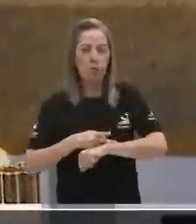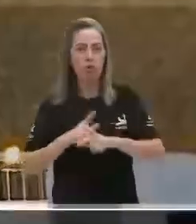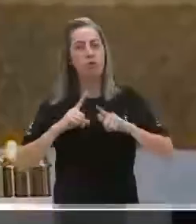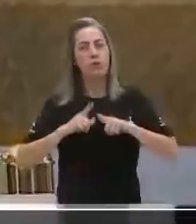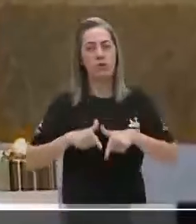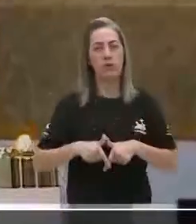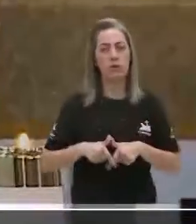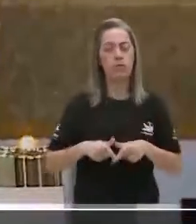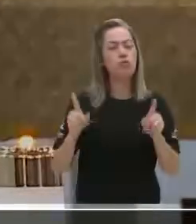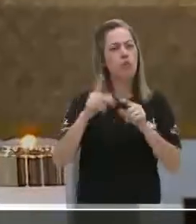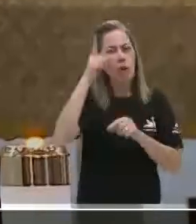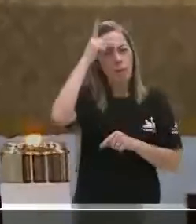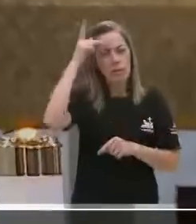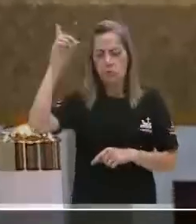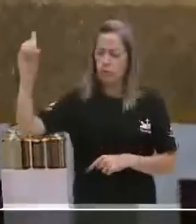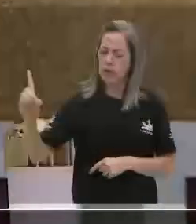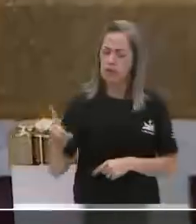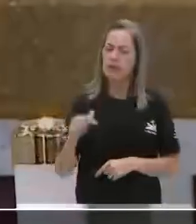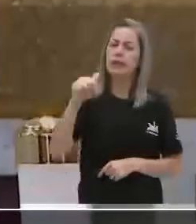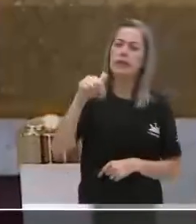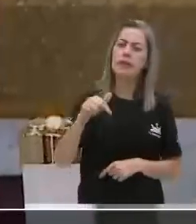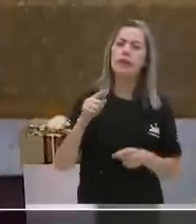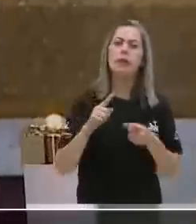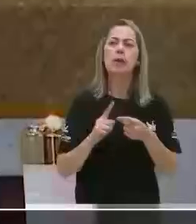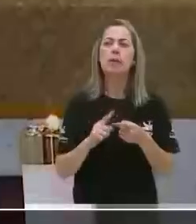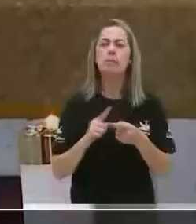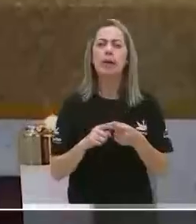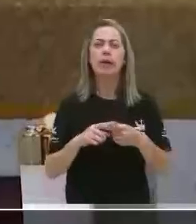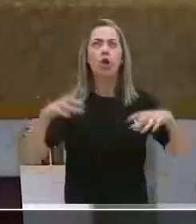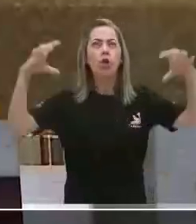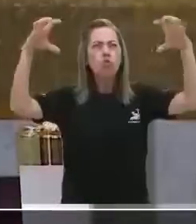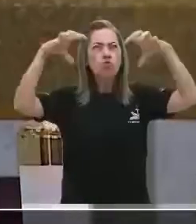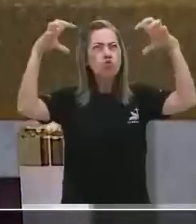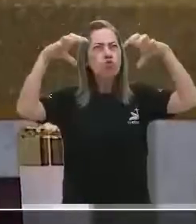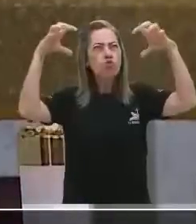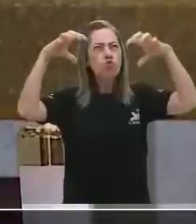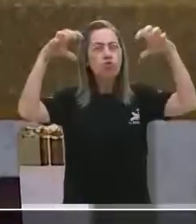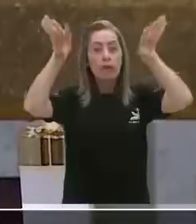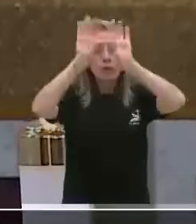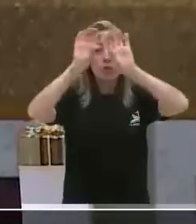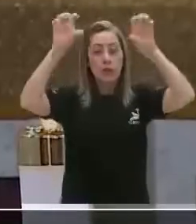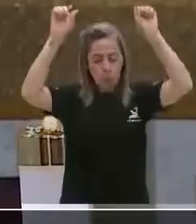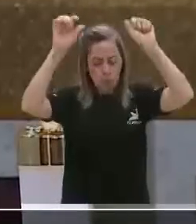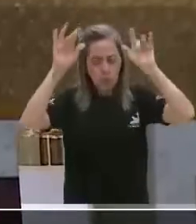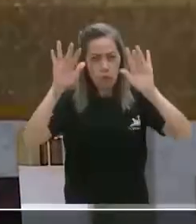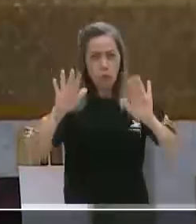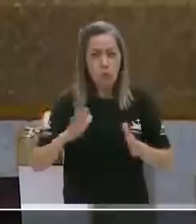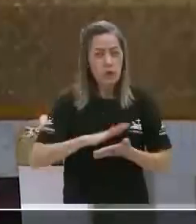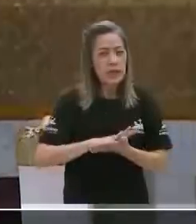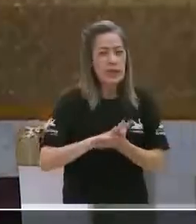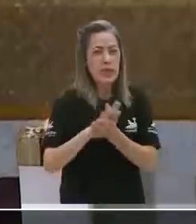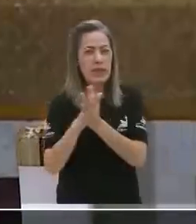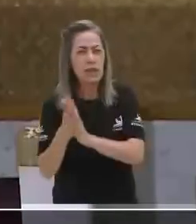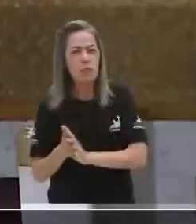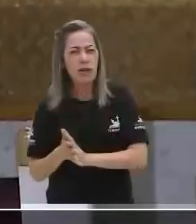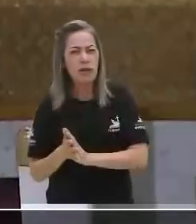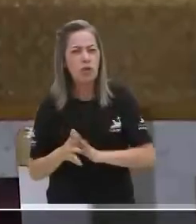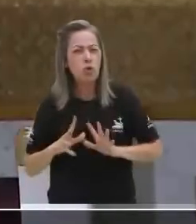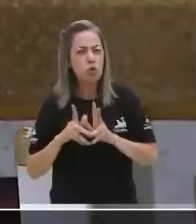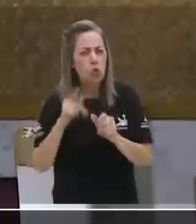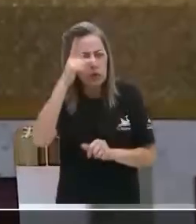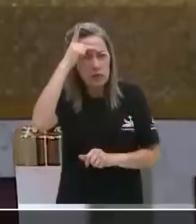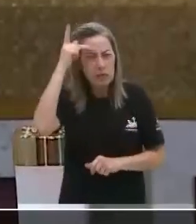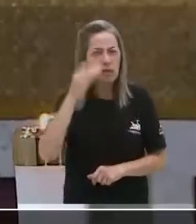alguém que viria para fazer descer chuva do céu e eliminar os ímpios de uma